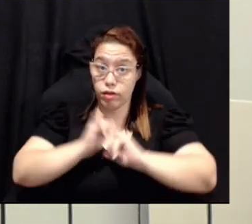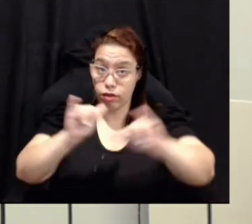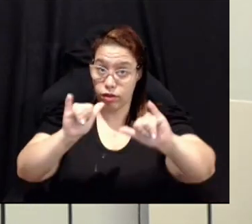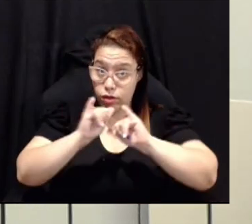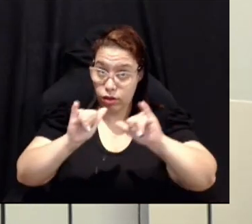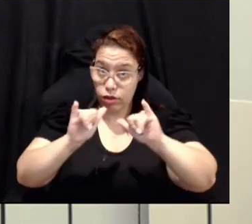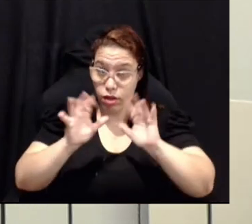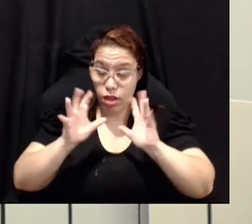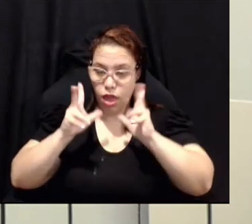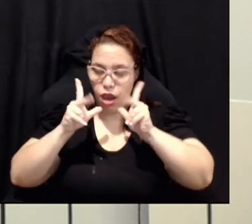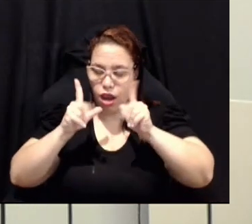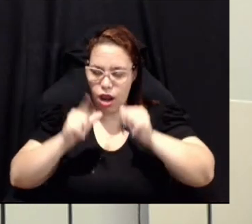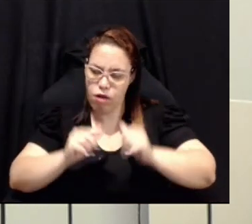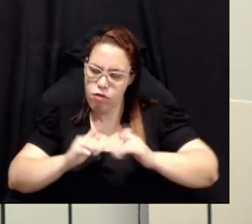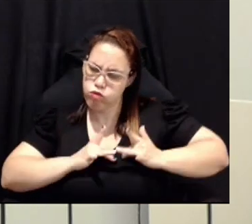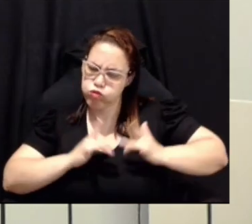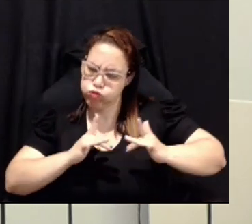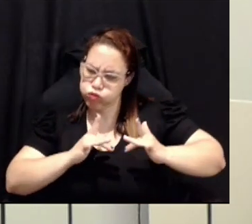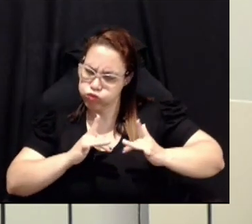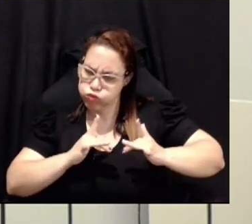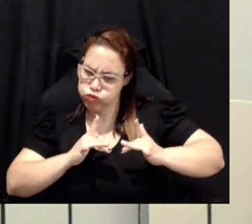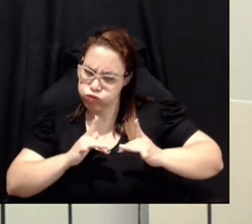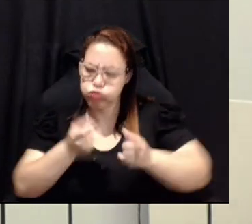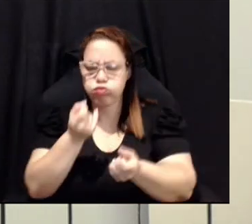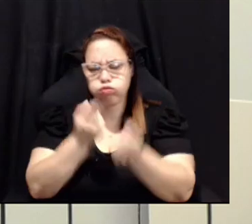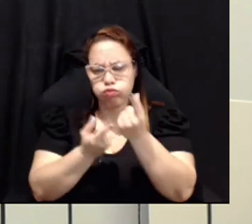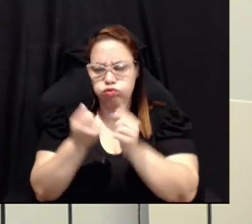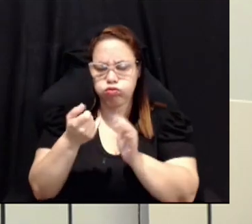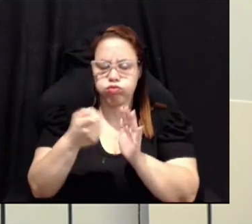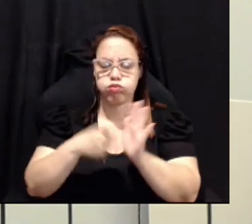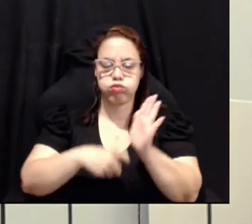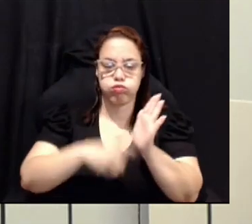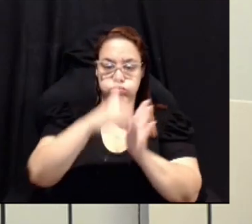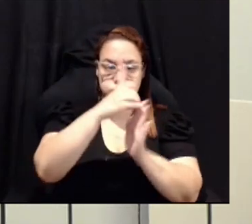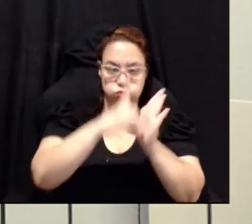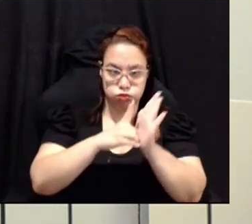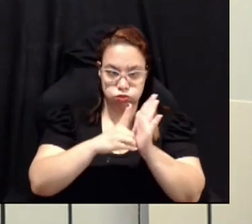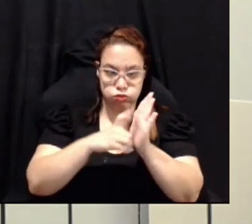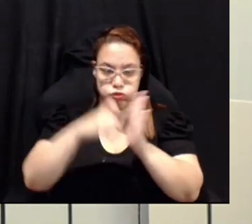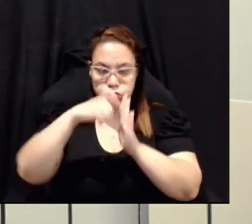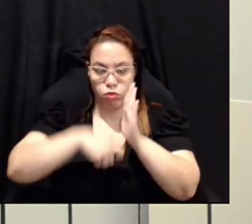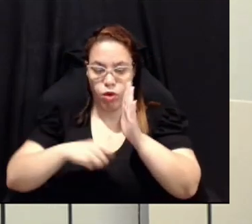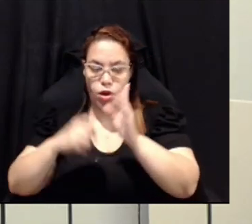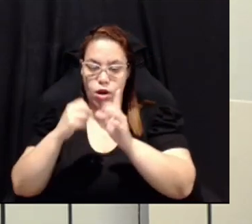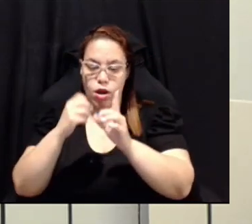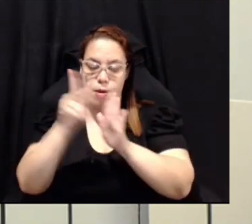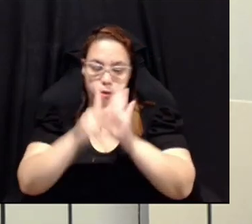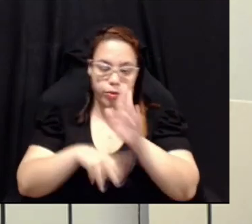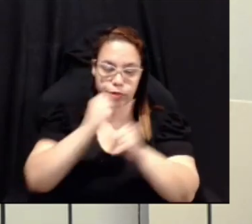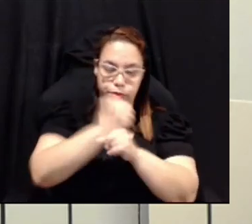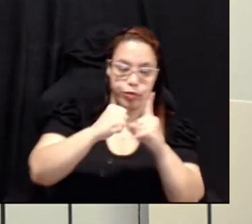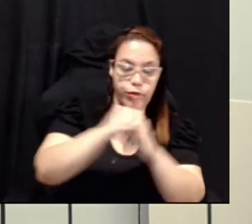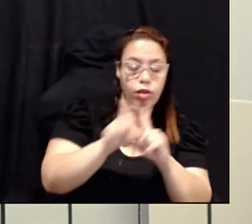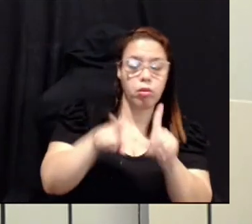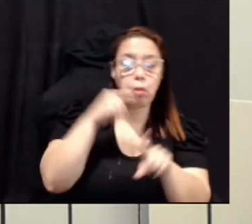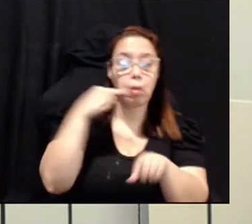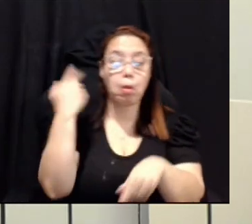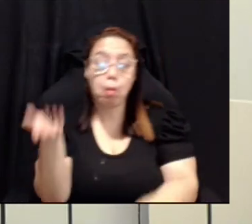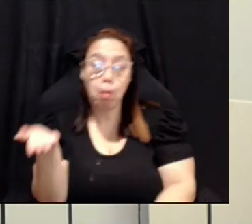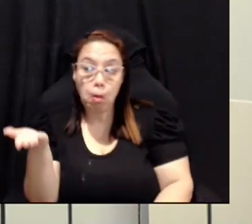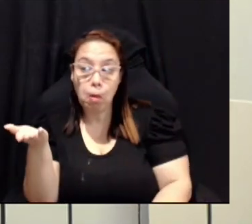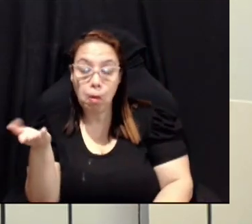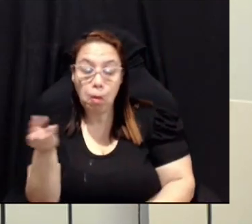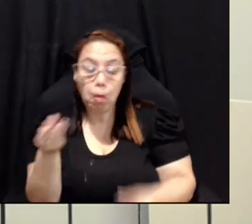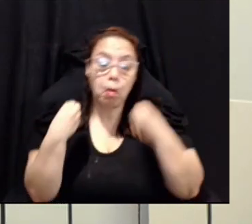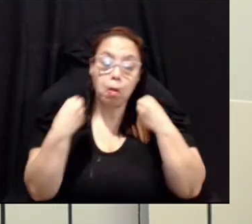Solidário e destinar parte do imposto de renda para projetos sociais. Então, sobre esta iniciativa, como